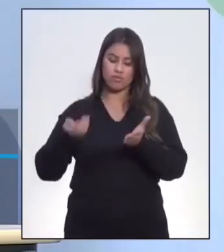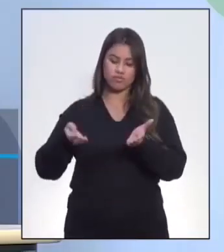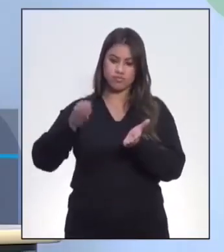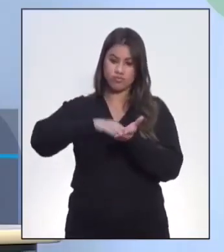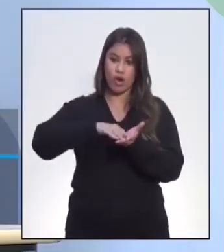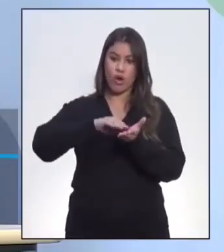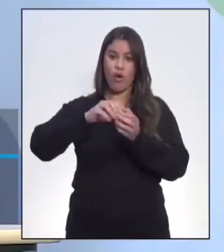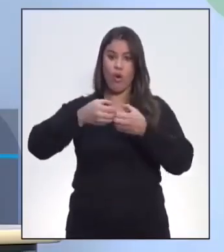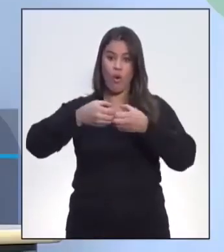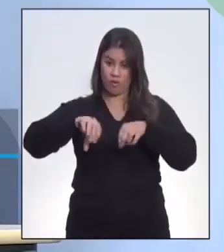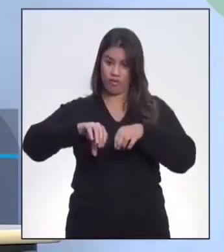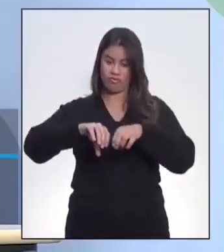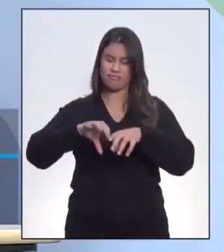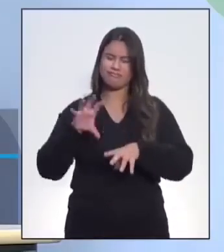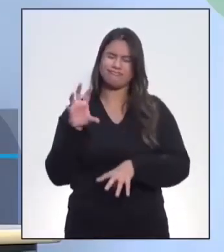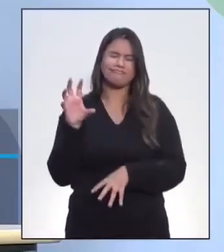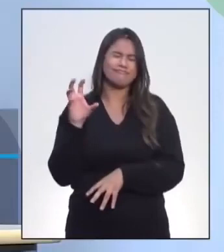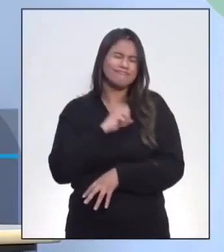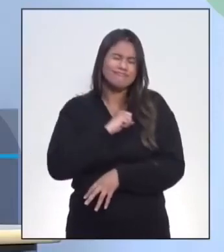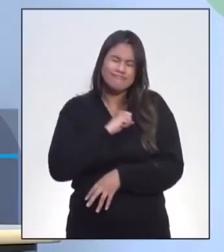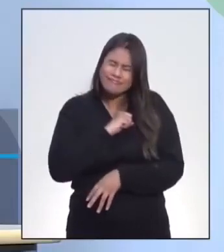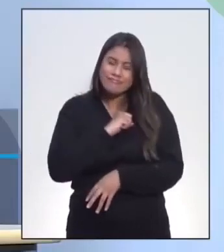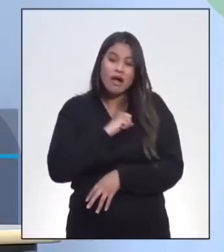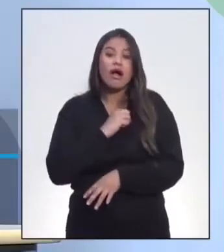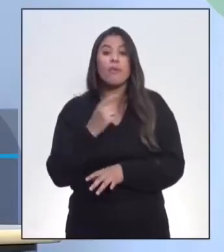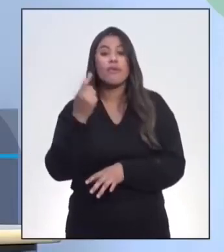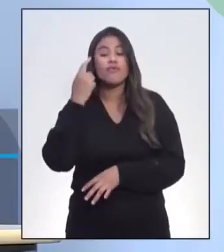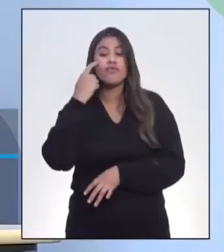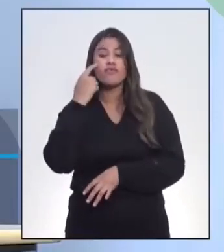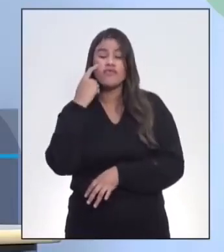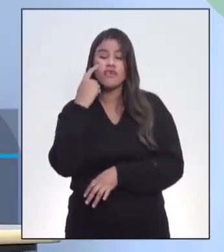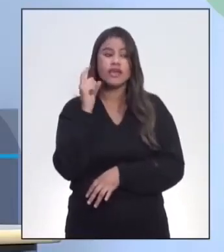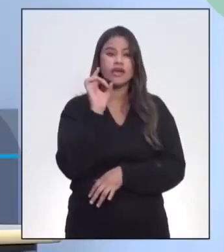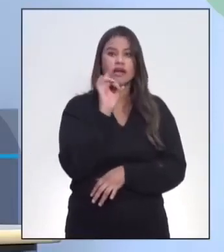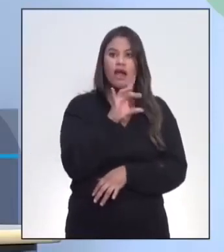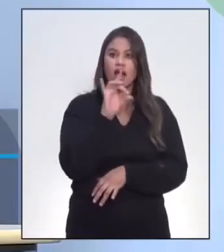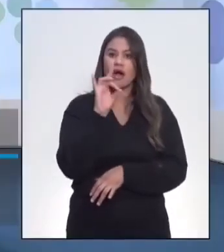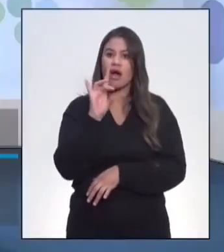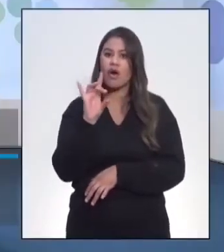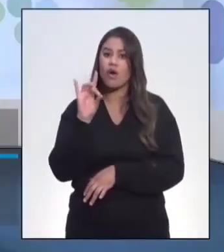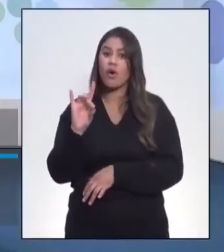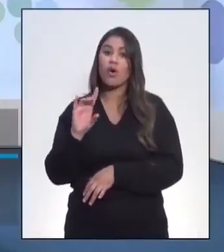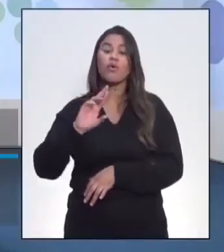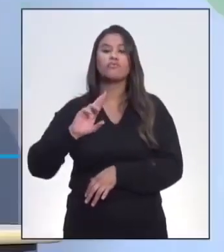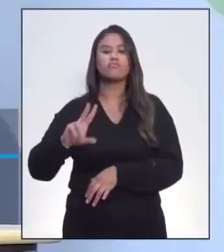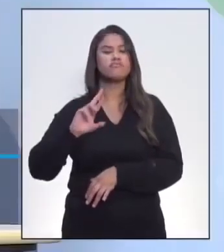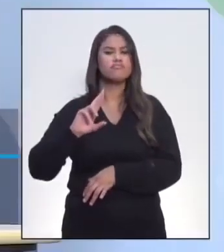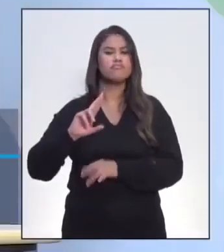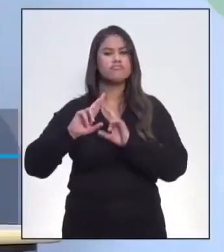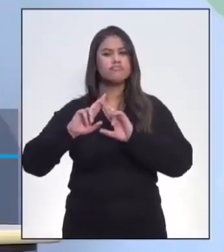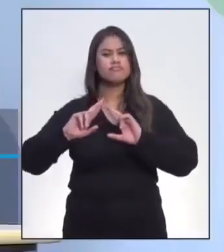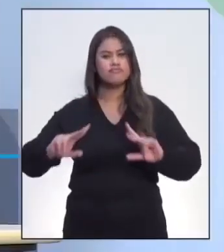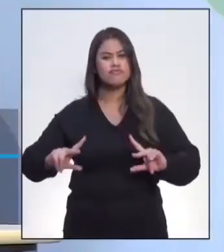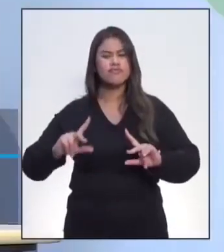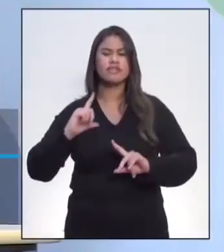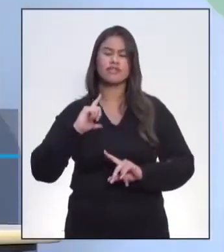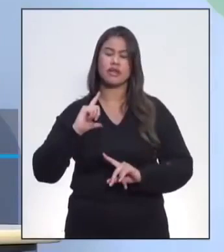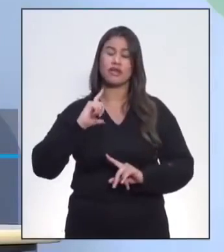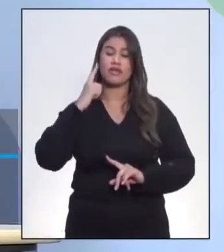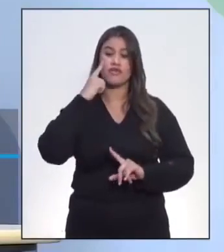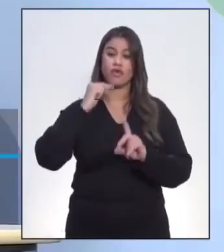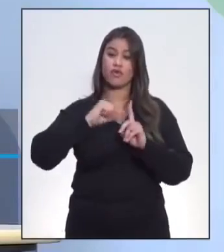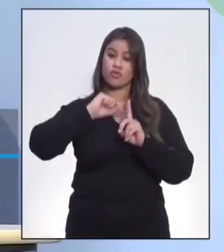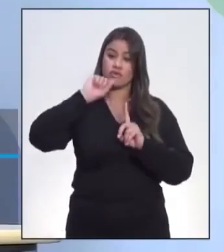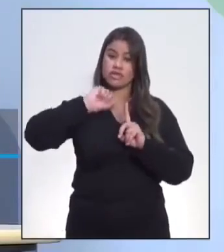que a gente pode observar a diferença entre eles, né? É verdade. Nessas quantidades. Tudo bem que as unidades são